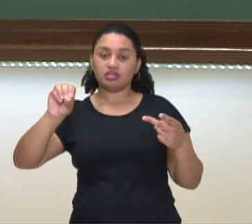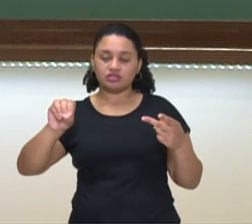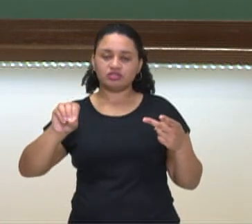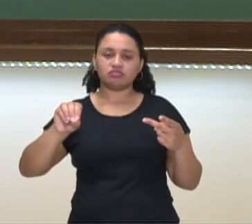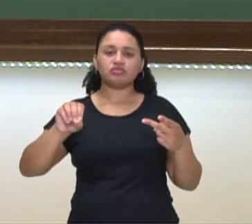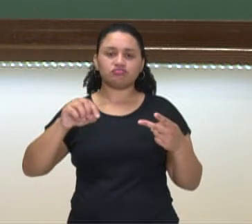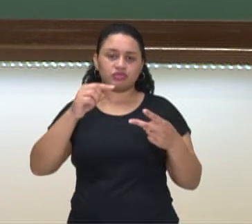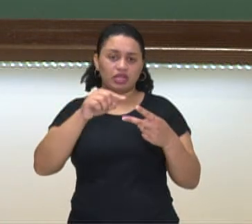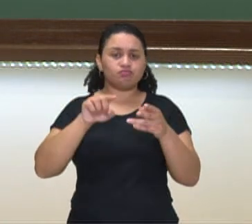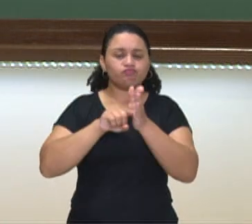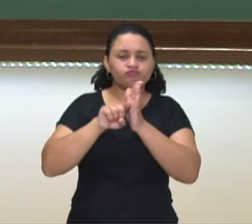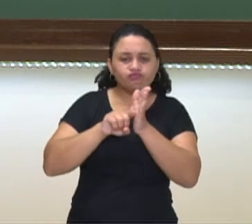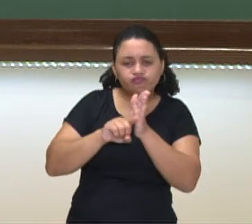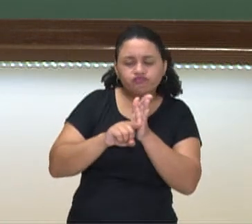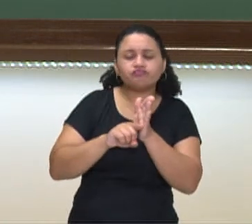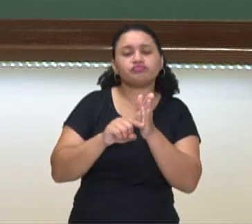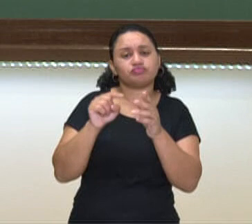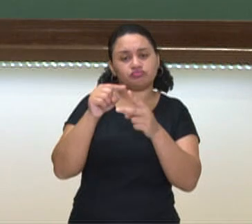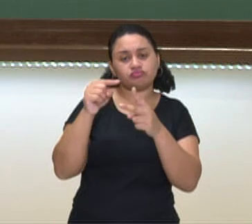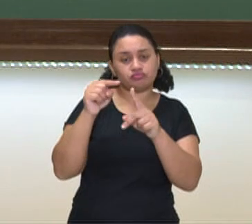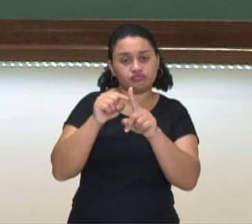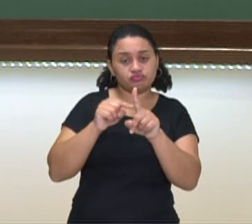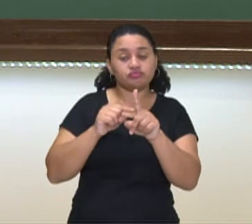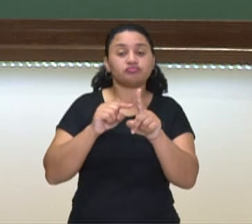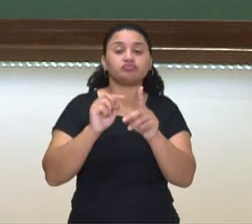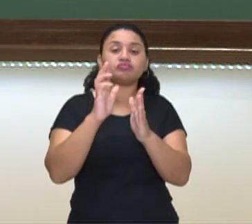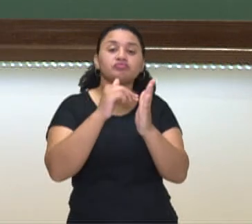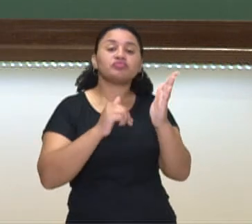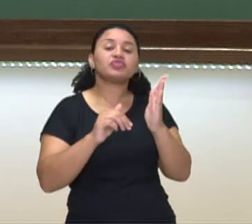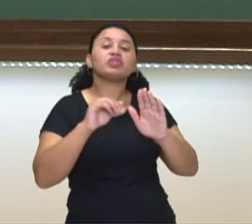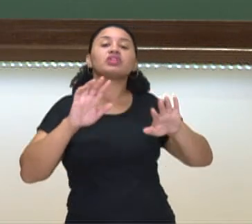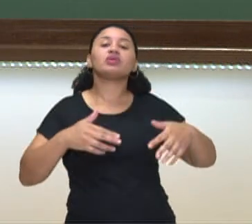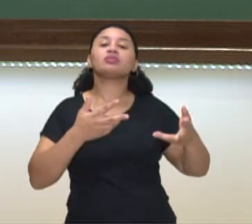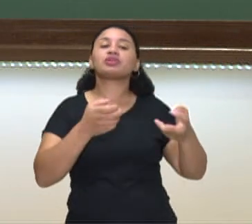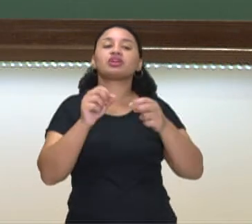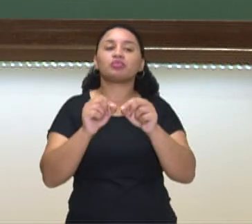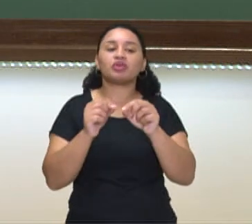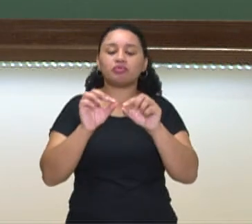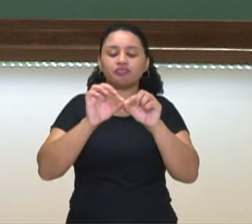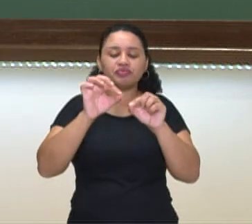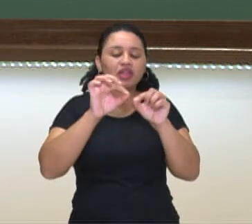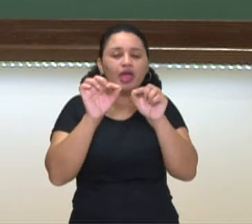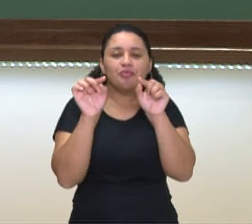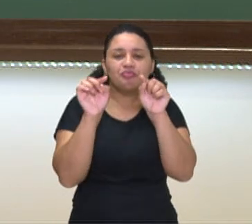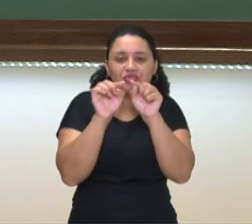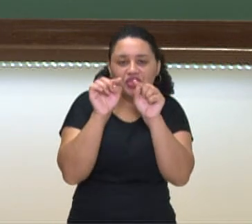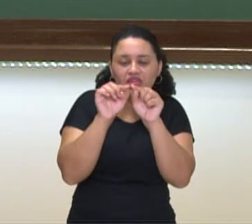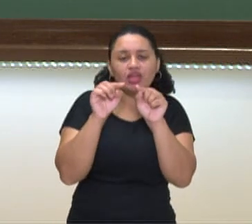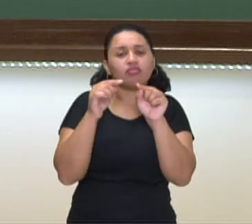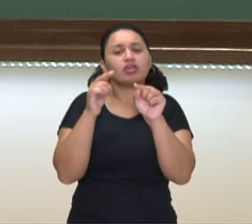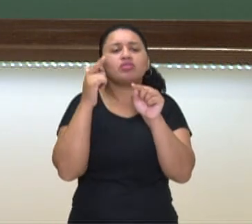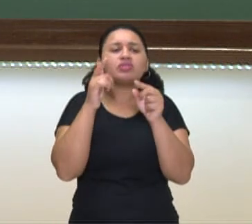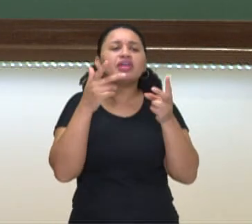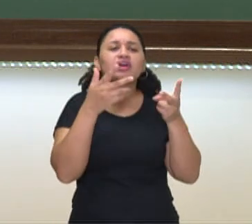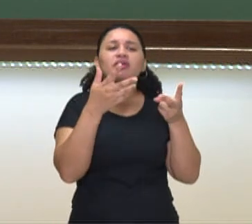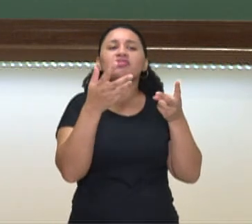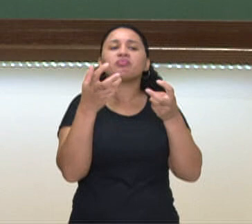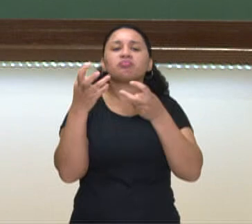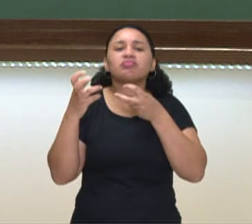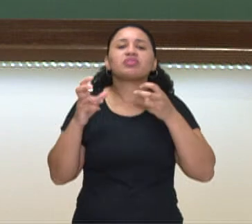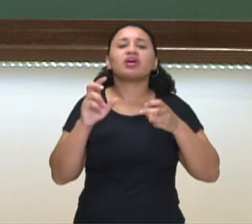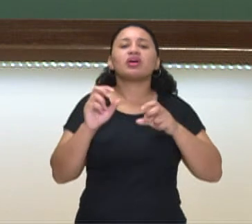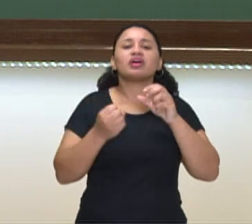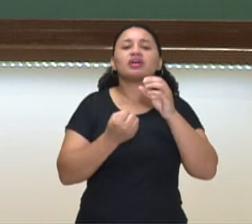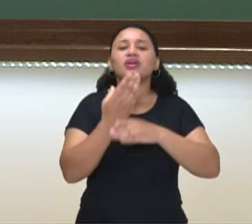o distanciamento do observador à obra, ele cria essas impressões,